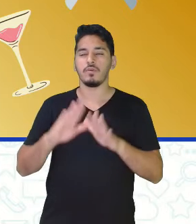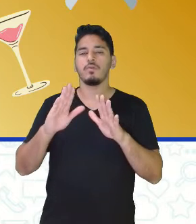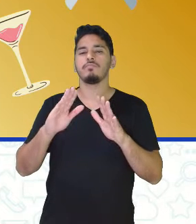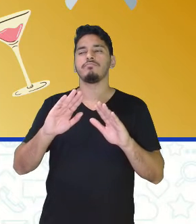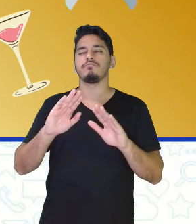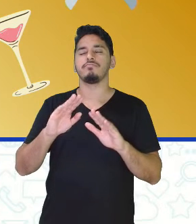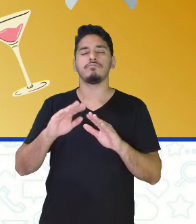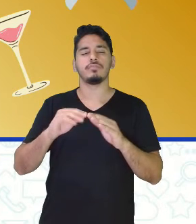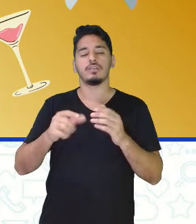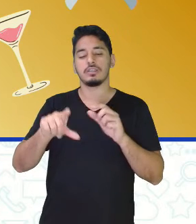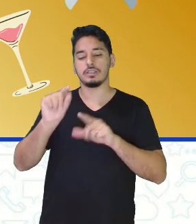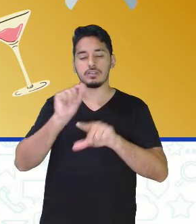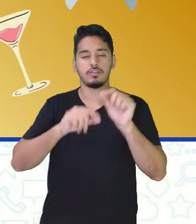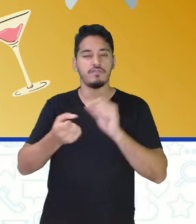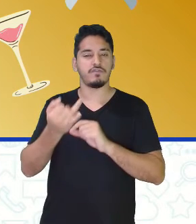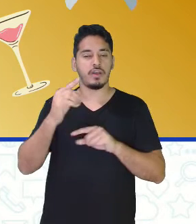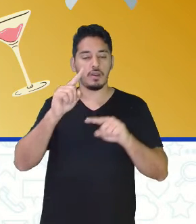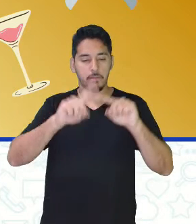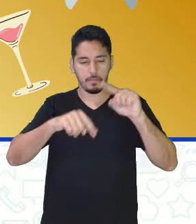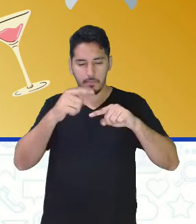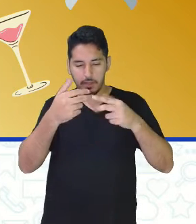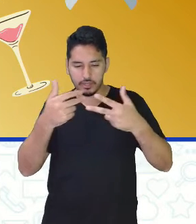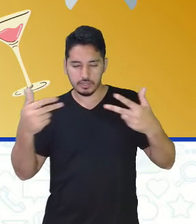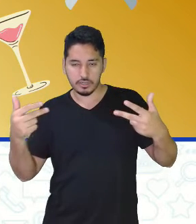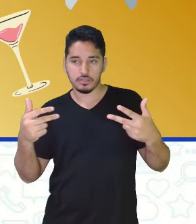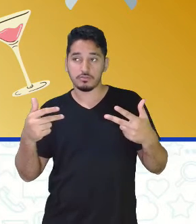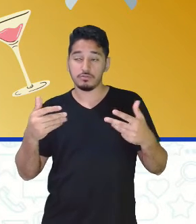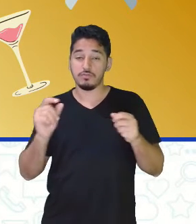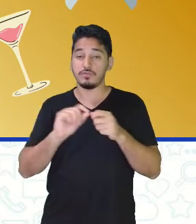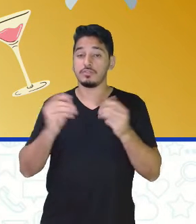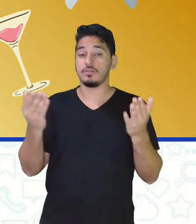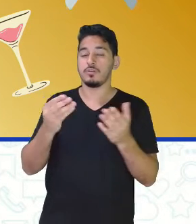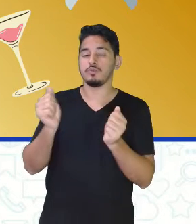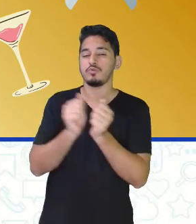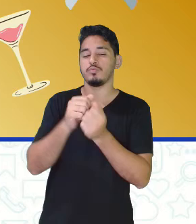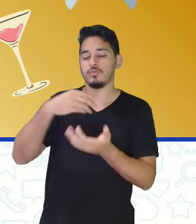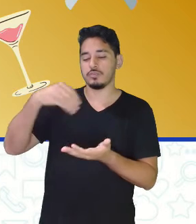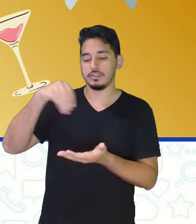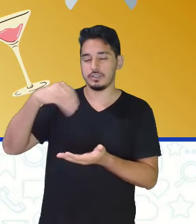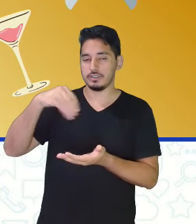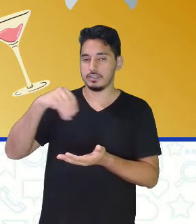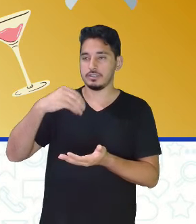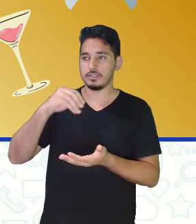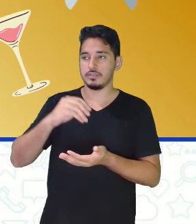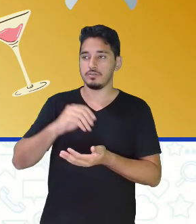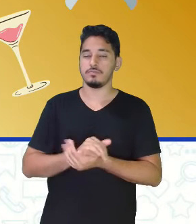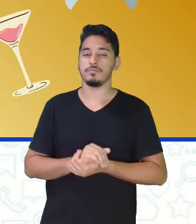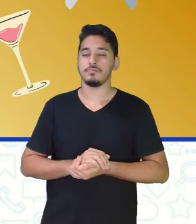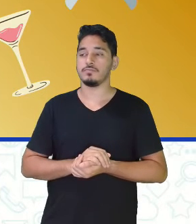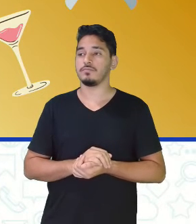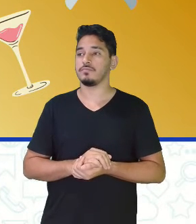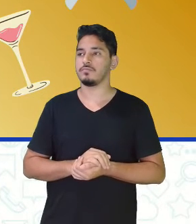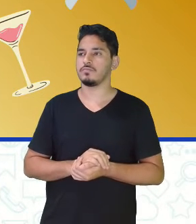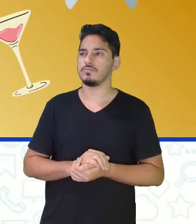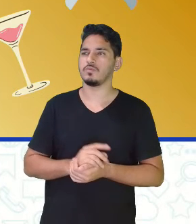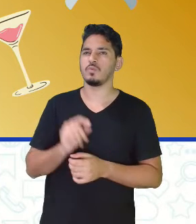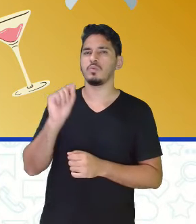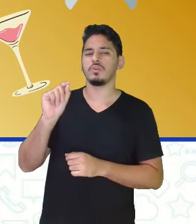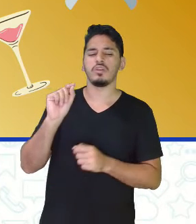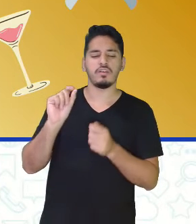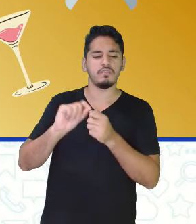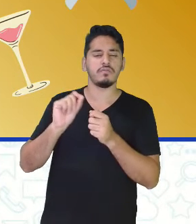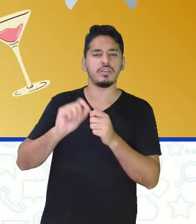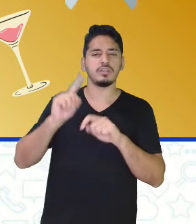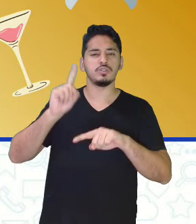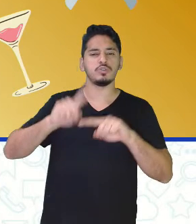selecionei um monte de materiais e estou fazendo aqui, junto com o meu sininho, né, a pergunta: de que são feitos